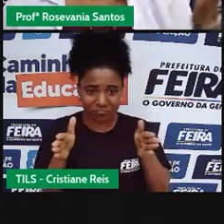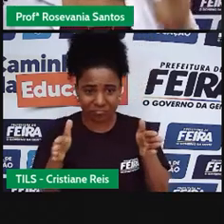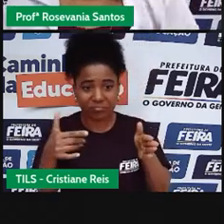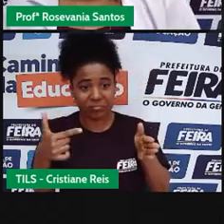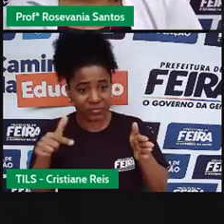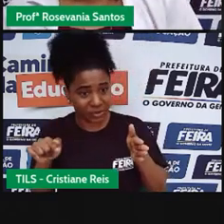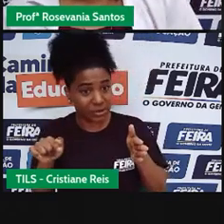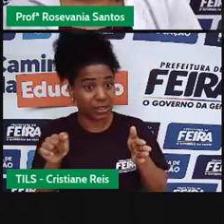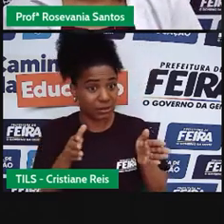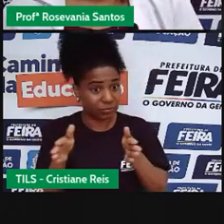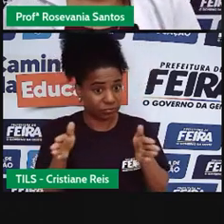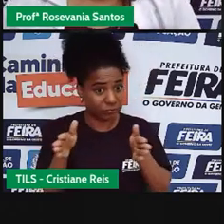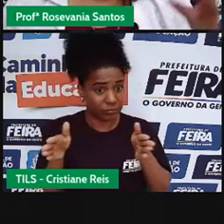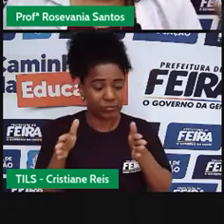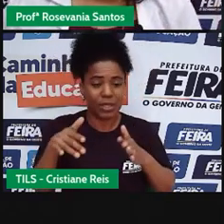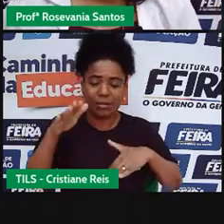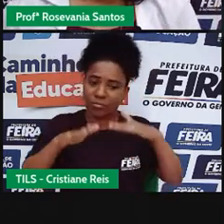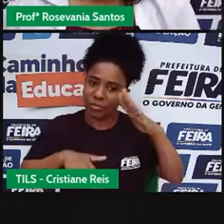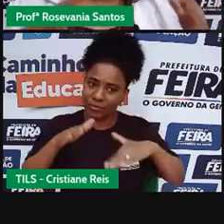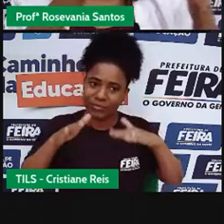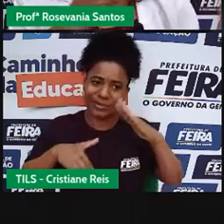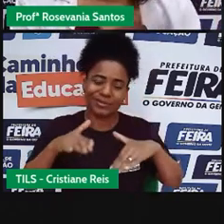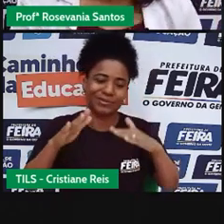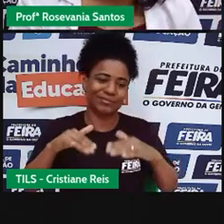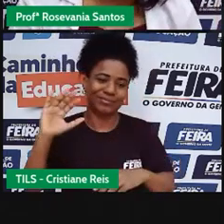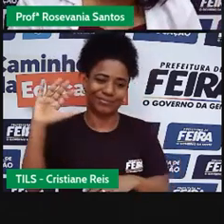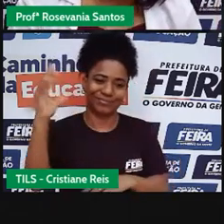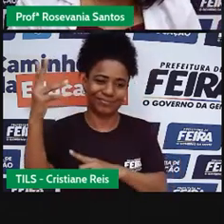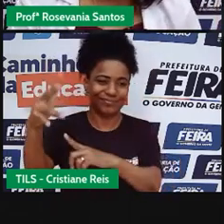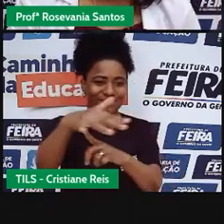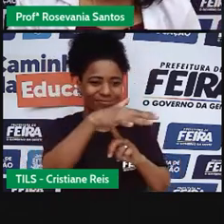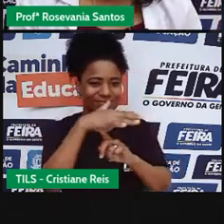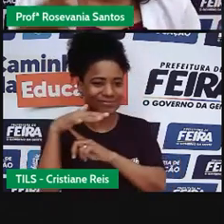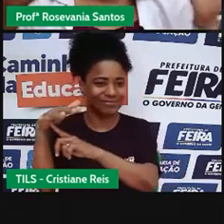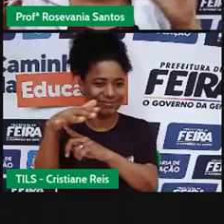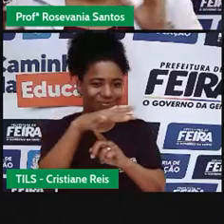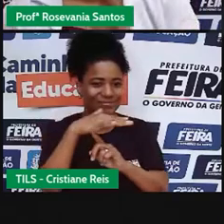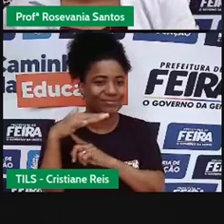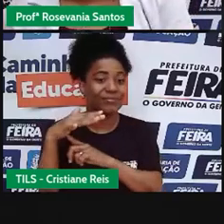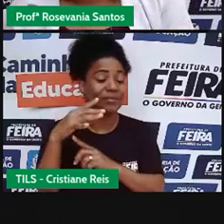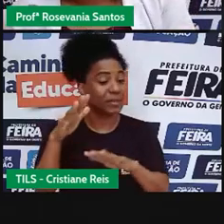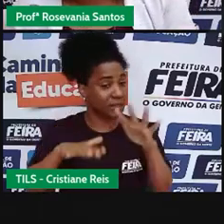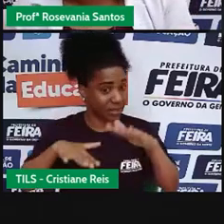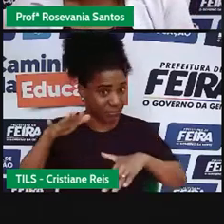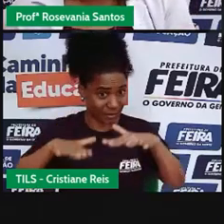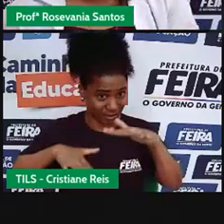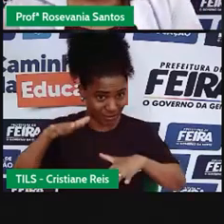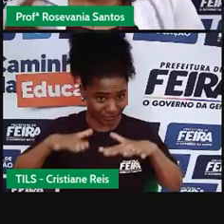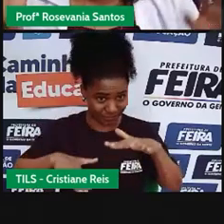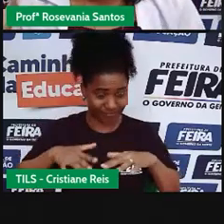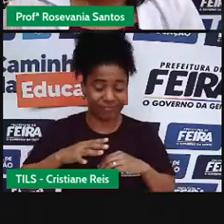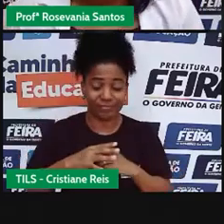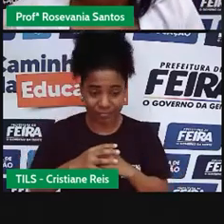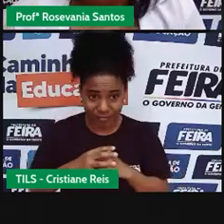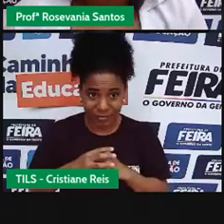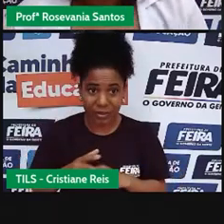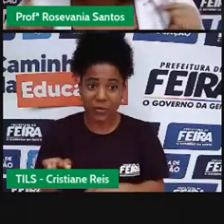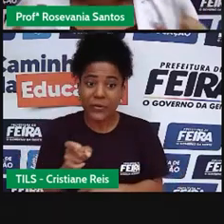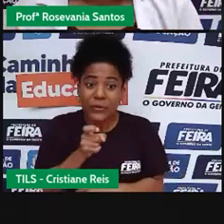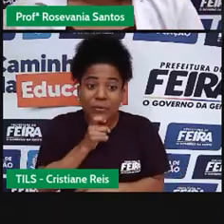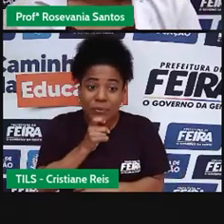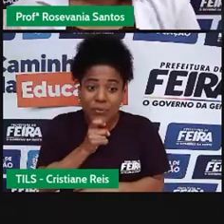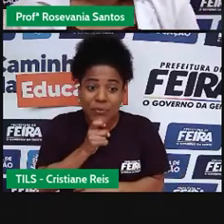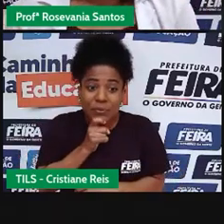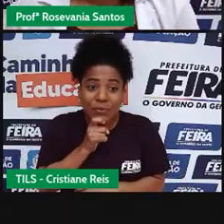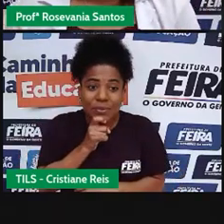também que, a depender da estação do ano, a gente tem, né, as temperaturas um pouco mais elevadas ou um pouco mais baixas. Mais frio mesmo